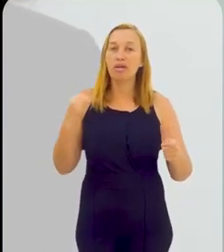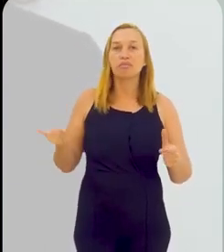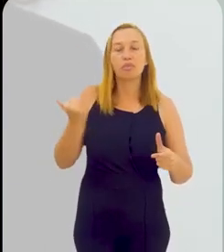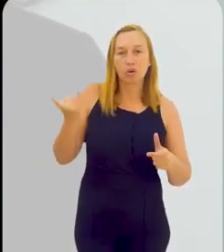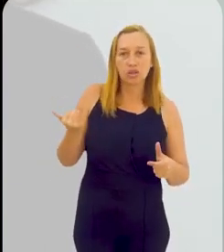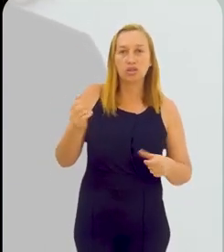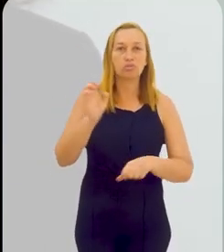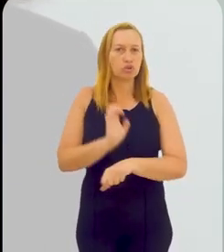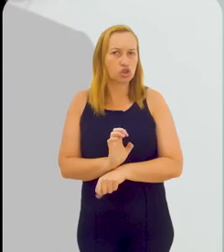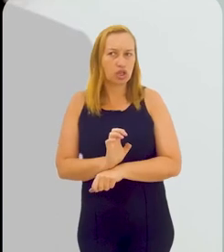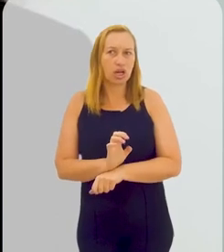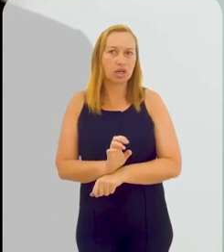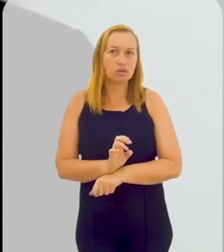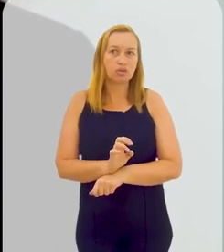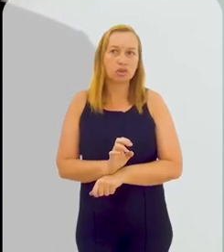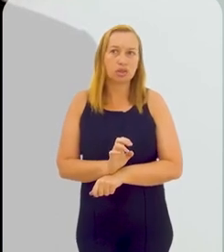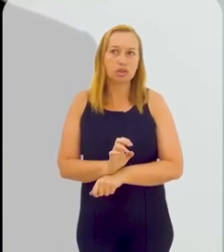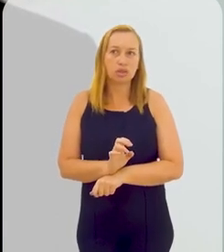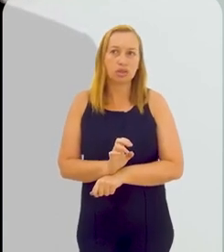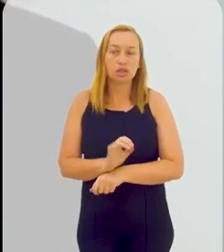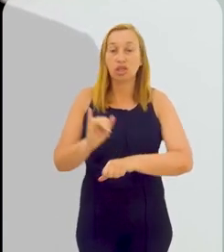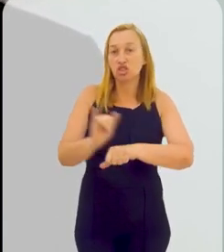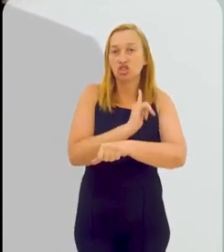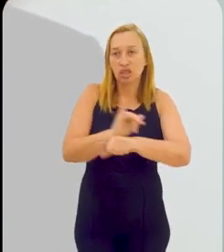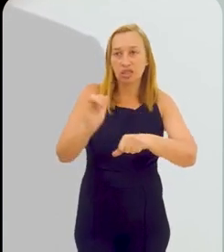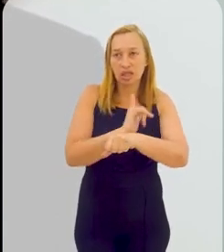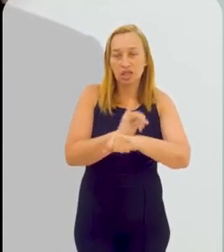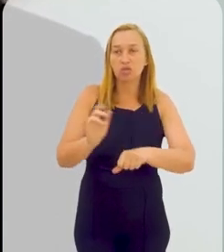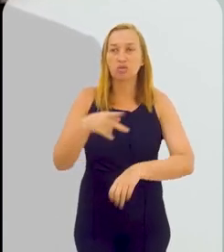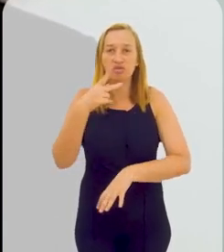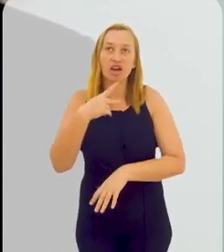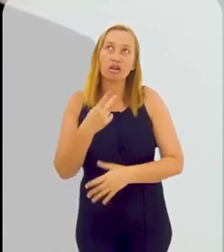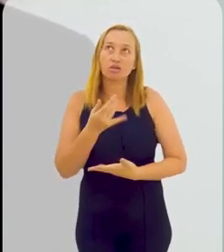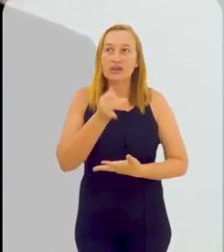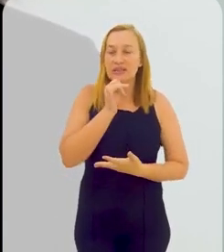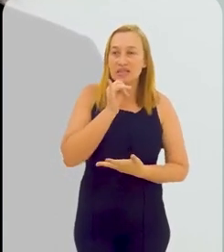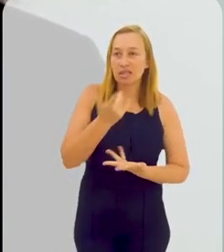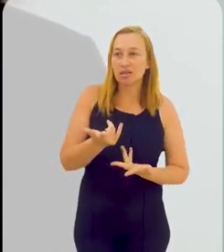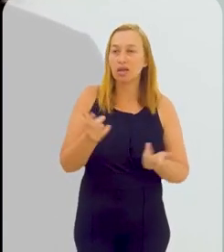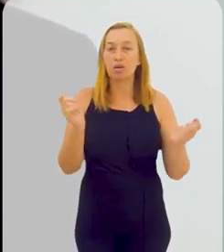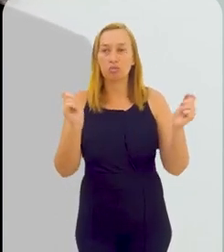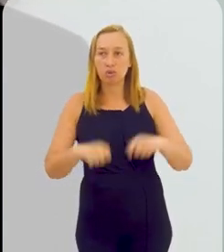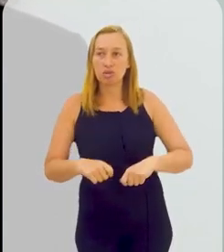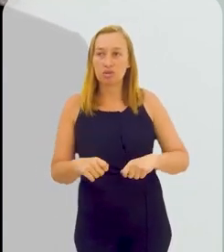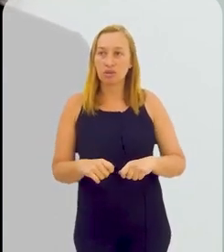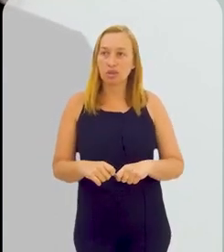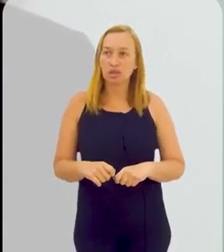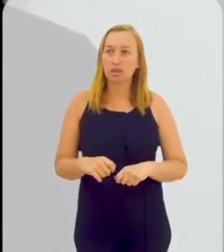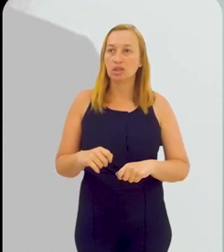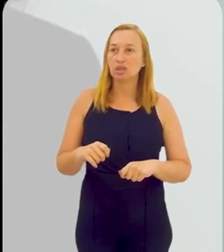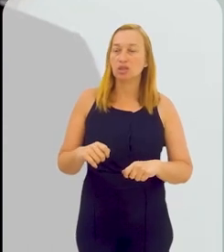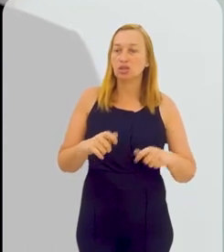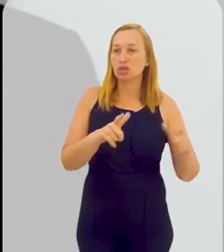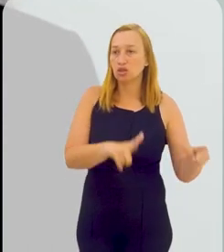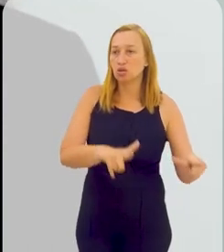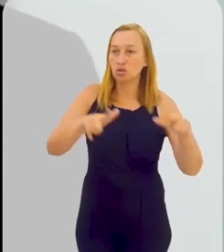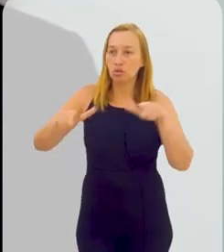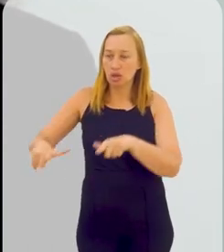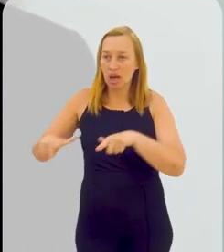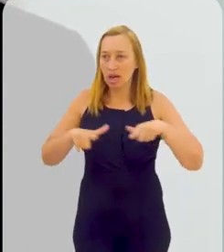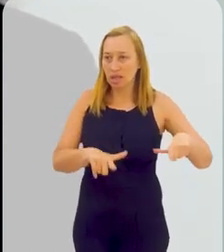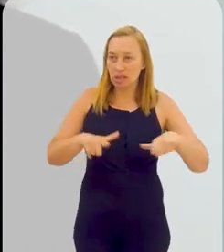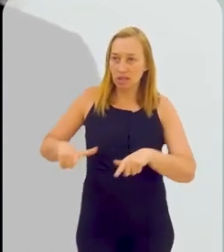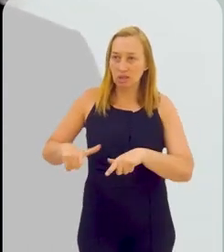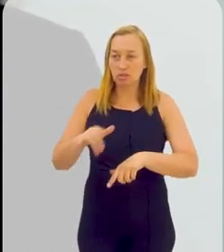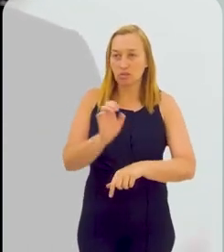mercado. Isso é muito importante para o Estado, né? E estratégico, quando a gente fala, por exemplo, da possibilidade de rotas